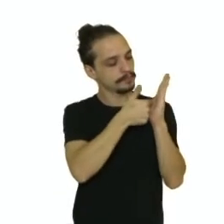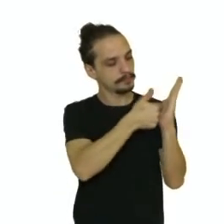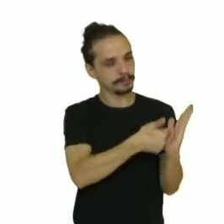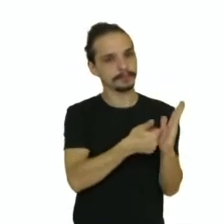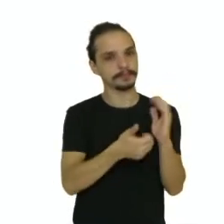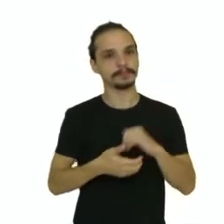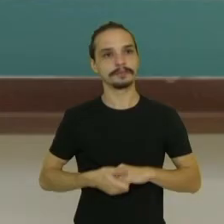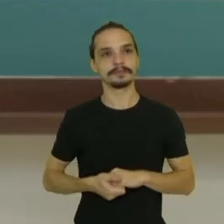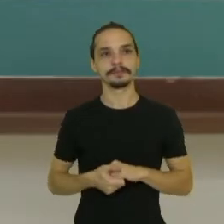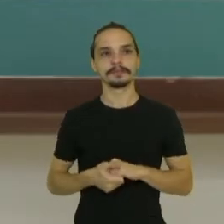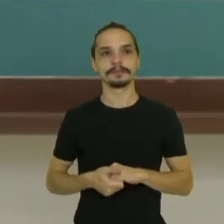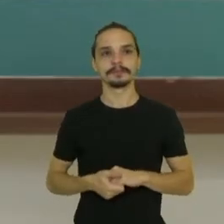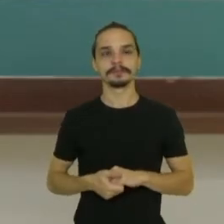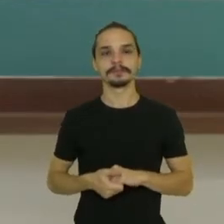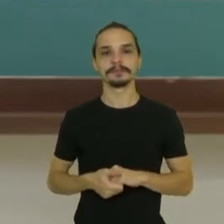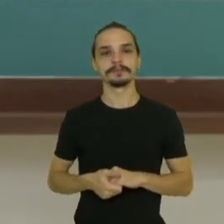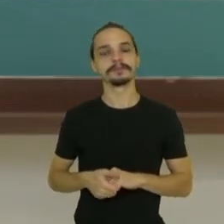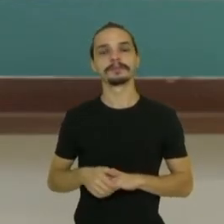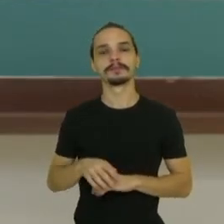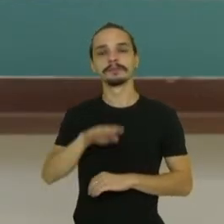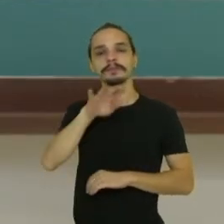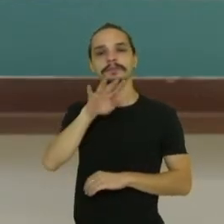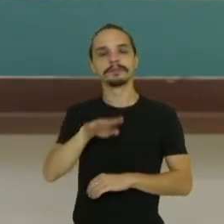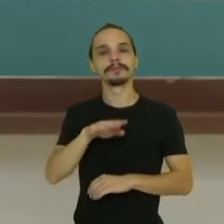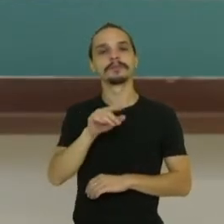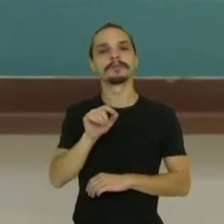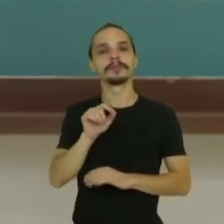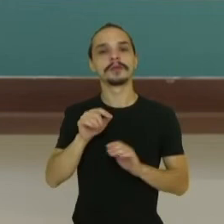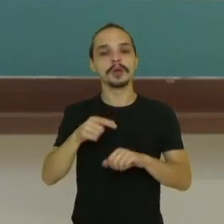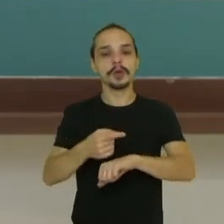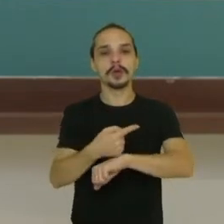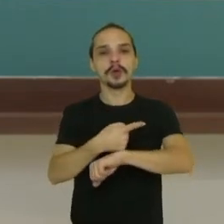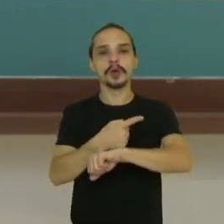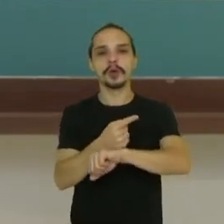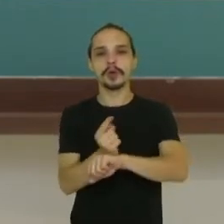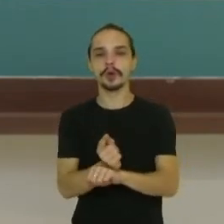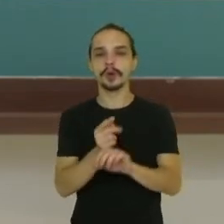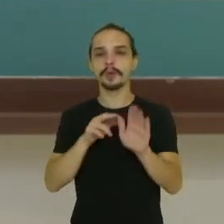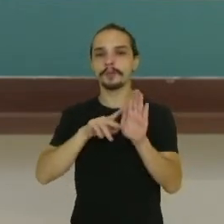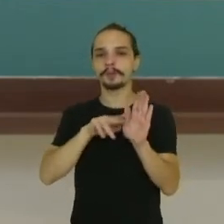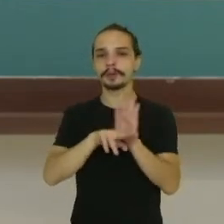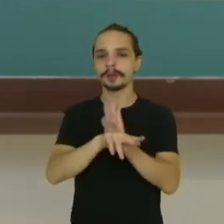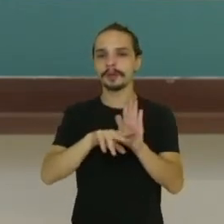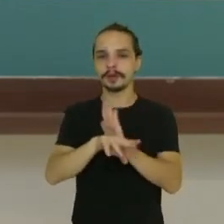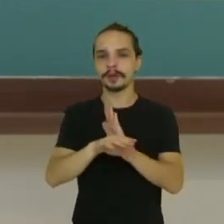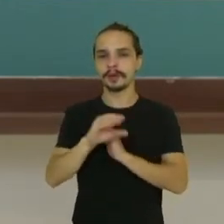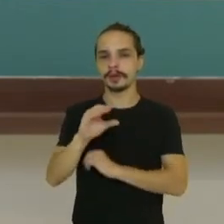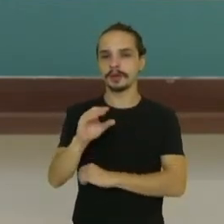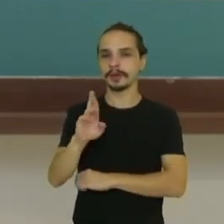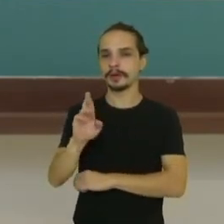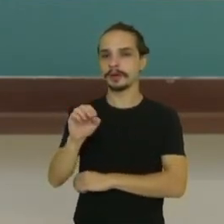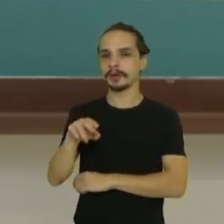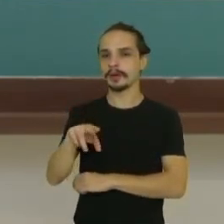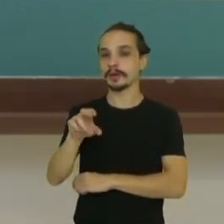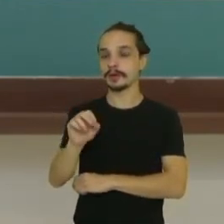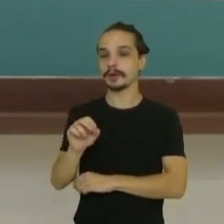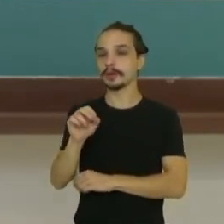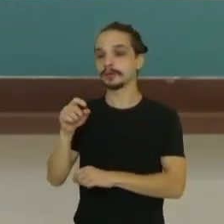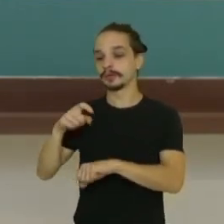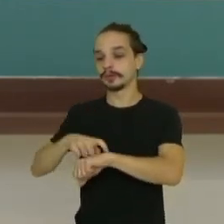só cronobiologia você já ouviu essa palavra né Chrono relacionado ao tempo